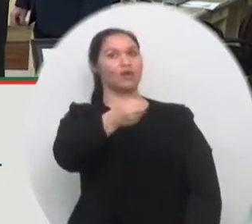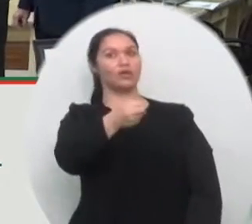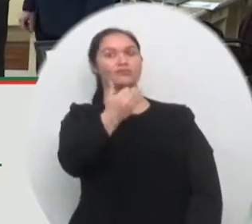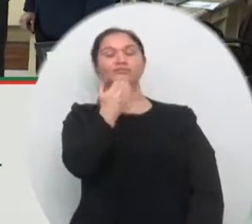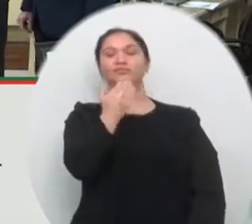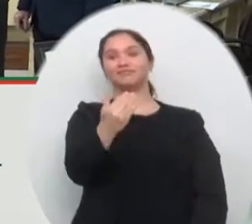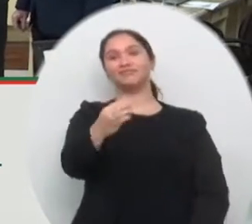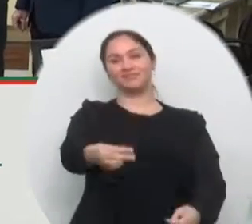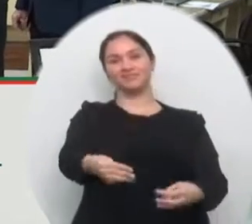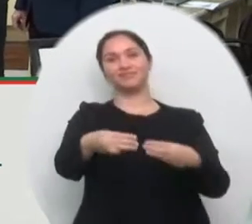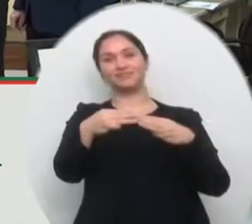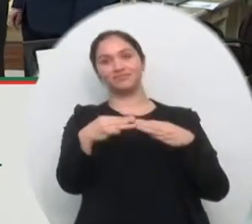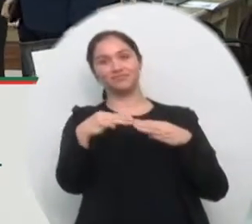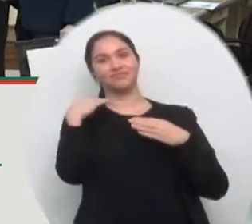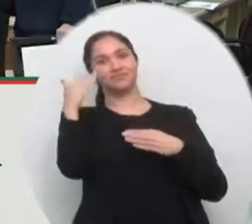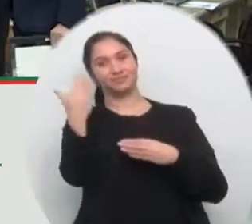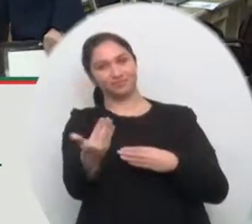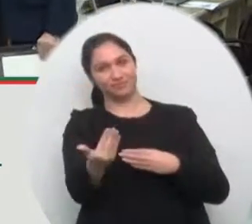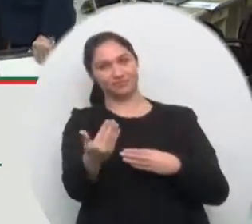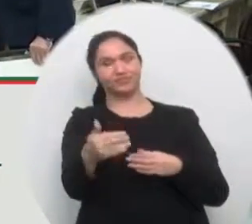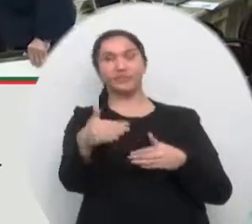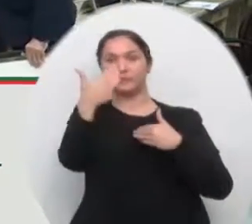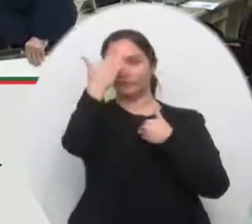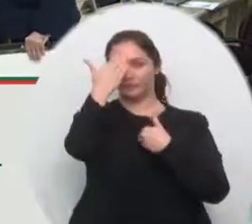essa moção. Muito obrigado a todos.